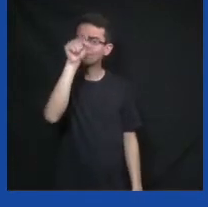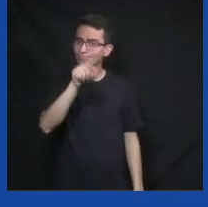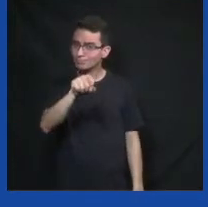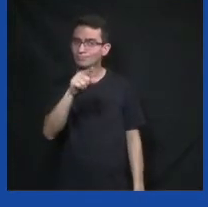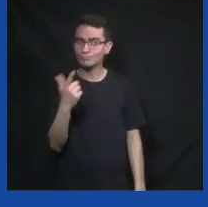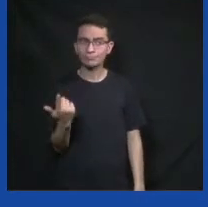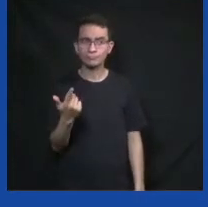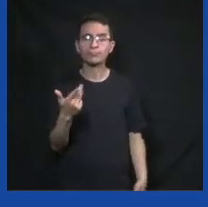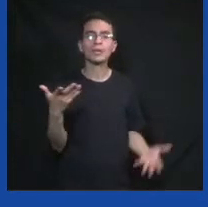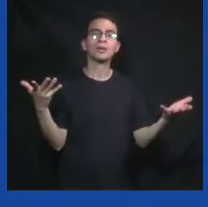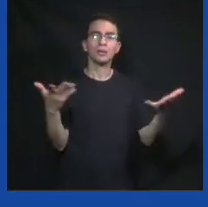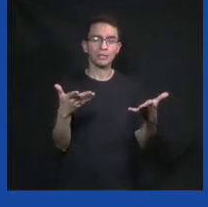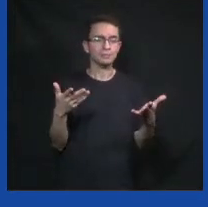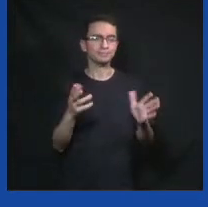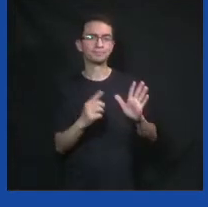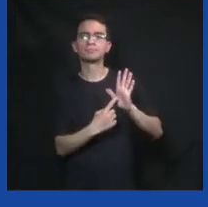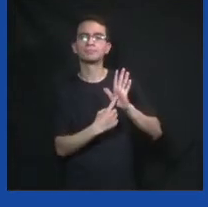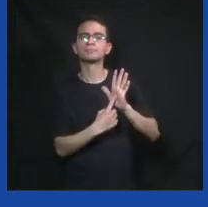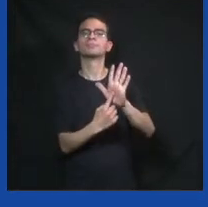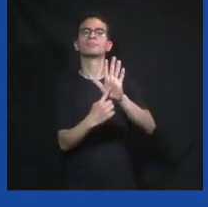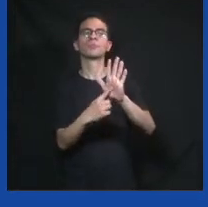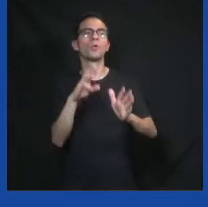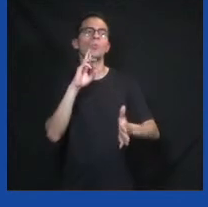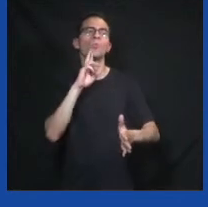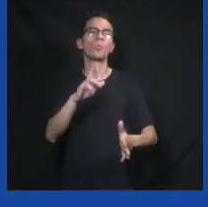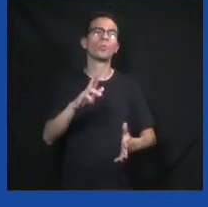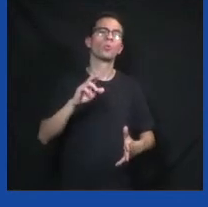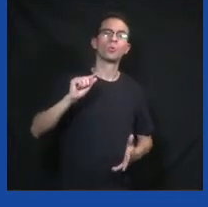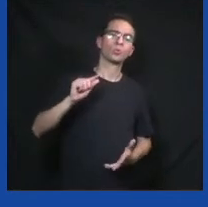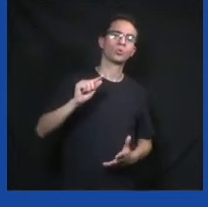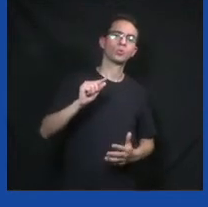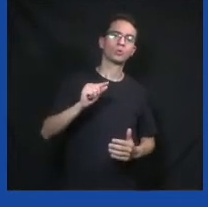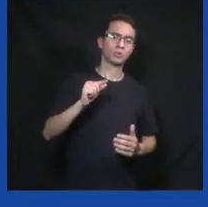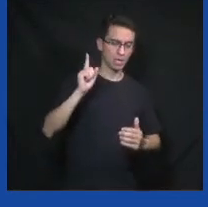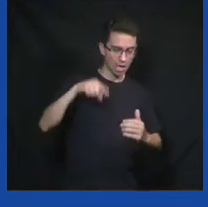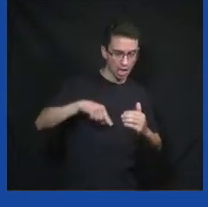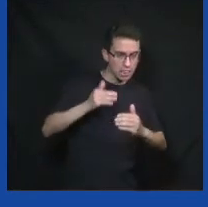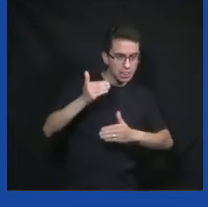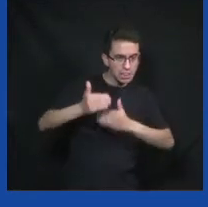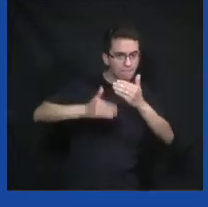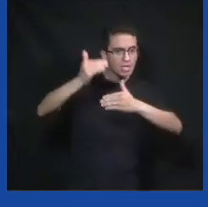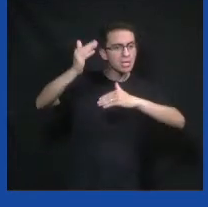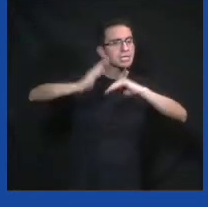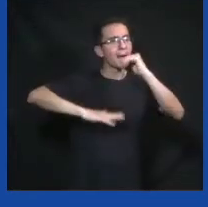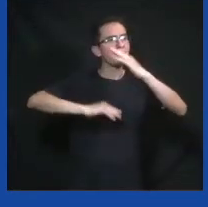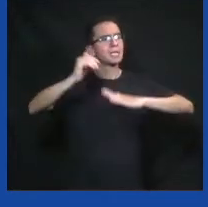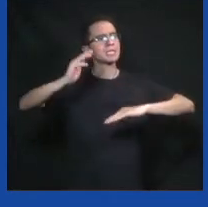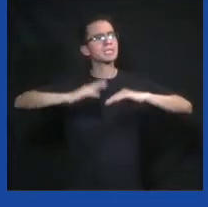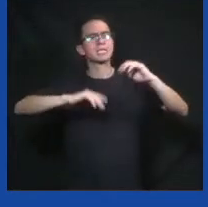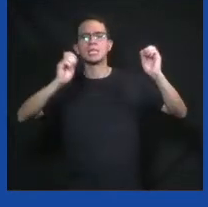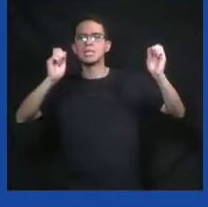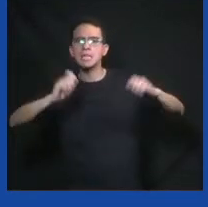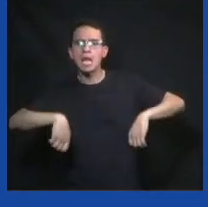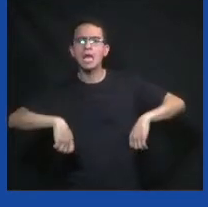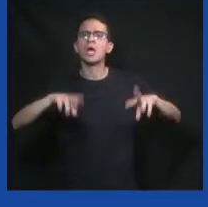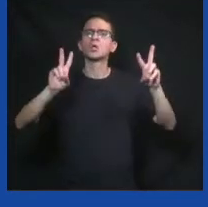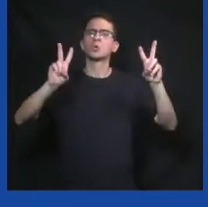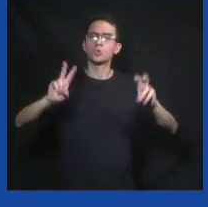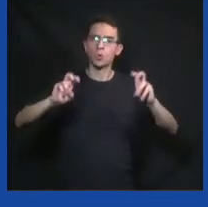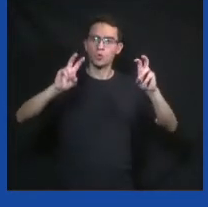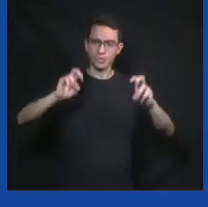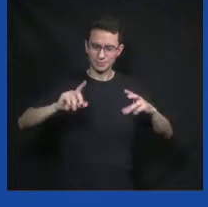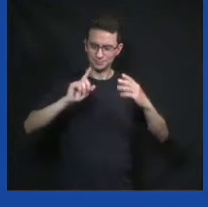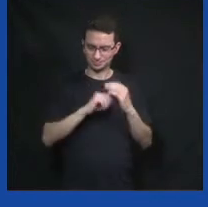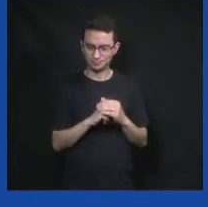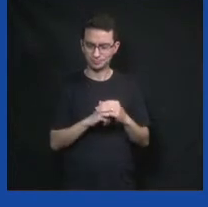Roxane, essa resposta está associada ao desenvolvimento de habilidades, conceitos,